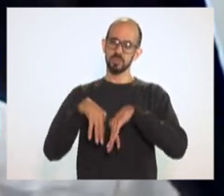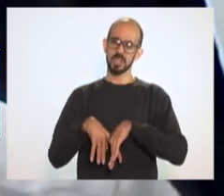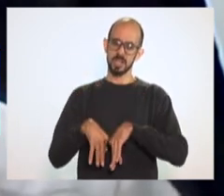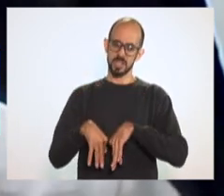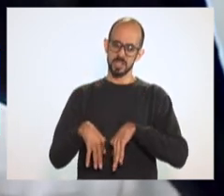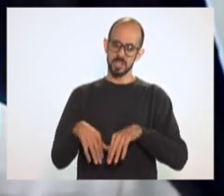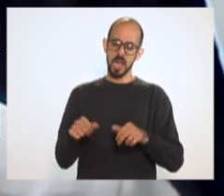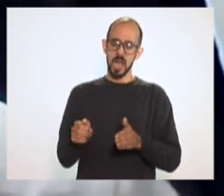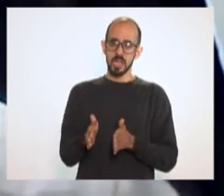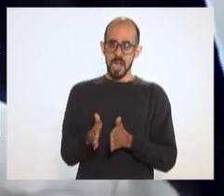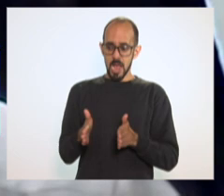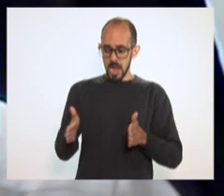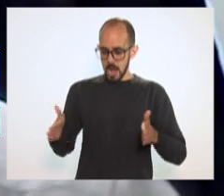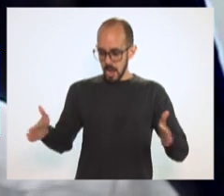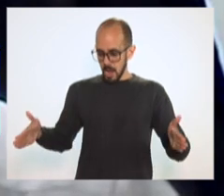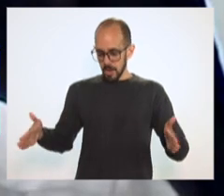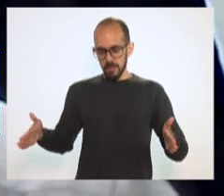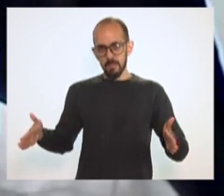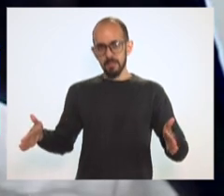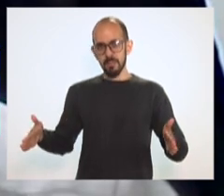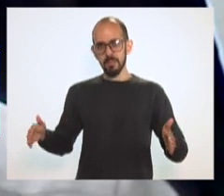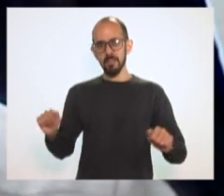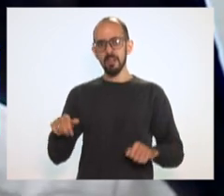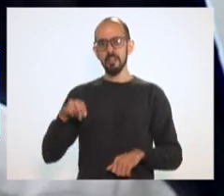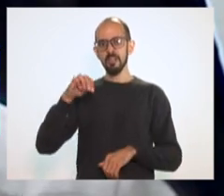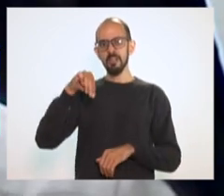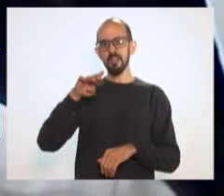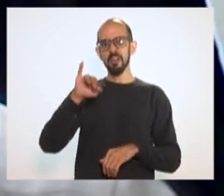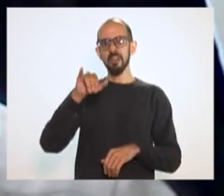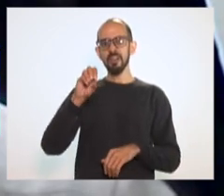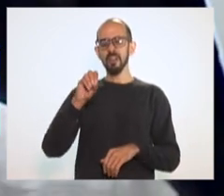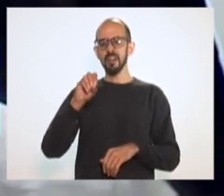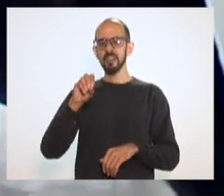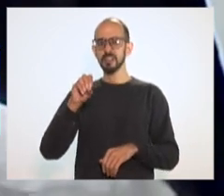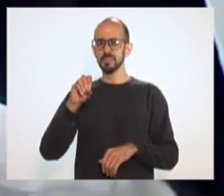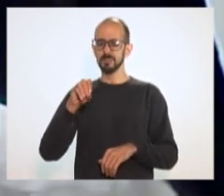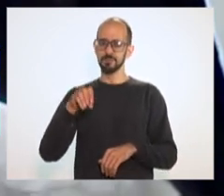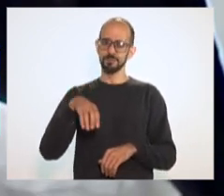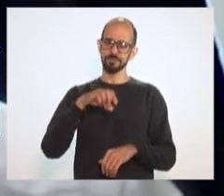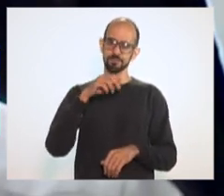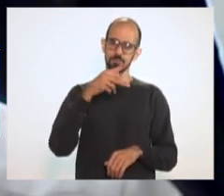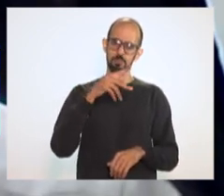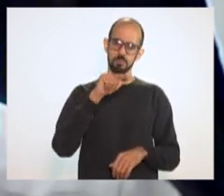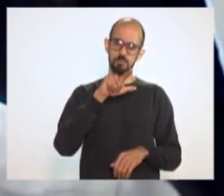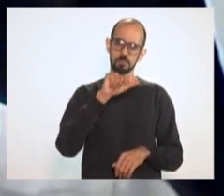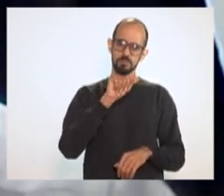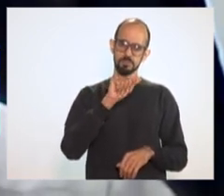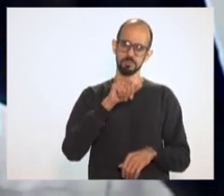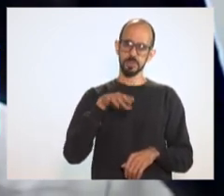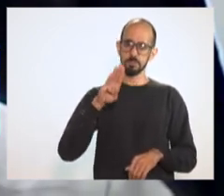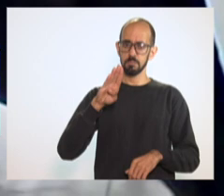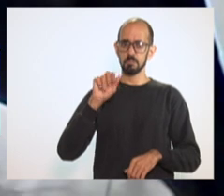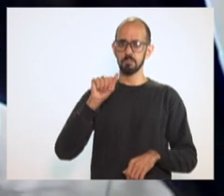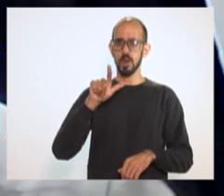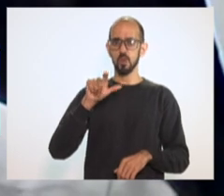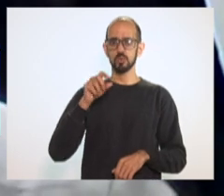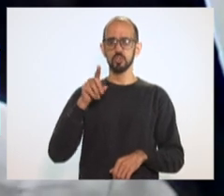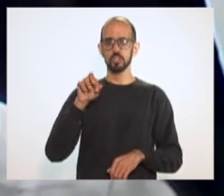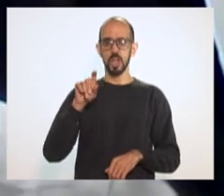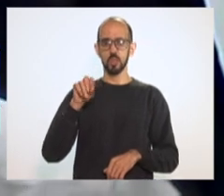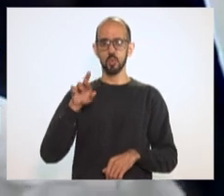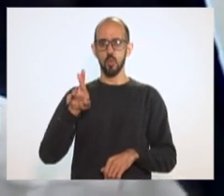alargamento da serrinha ali entre Maria Paula e o Baldeador uma necessidade muito importante lembrando que essa rodovia